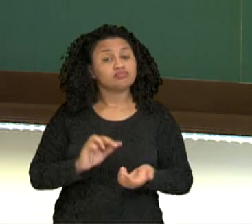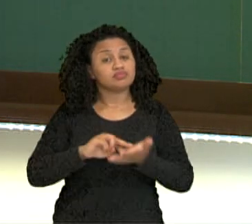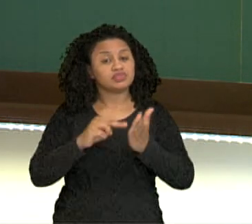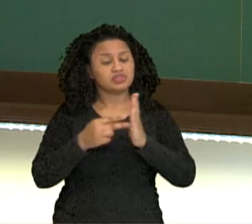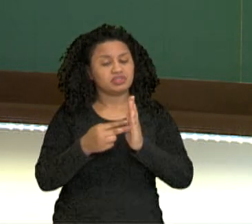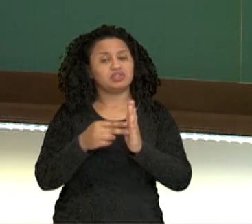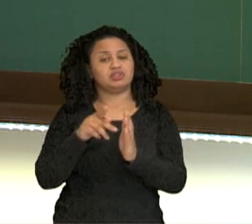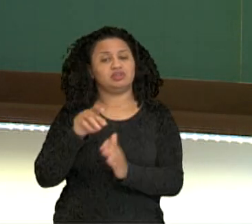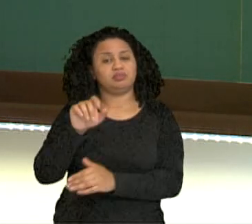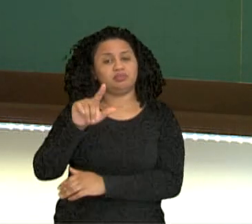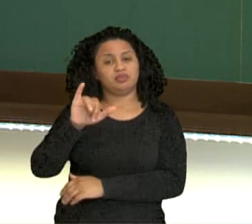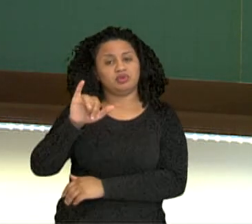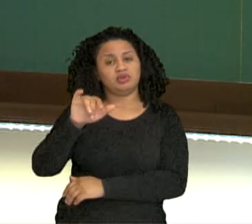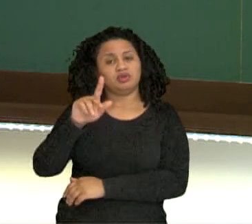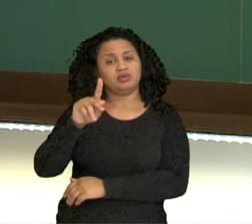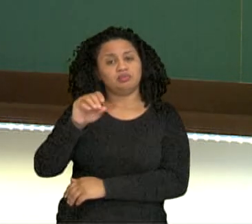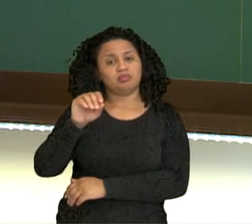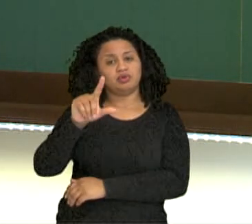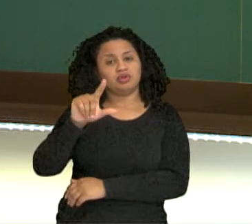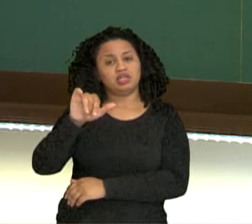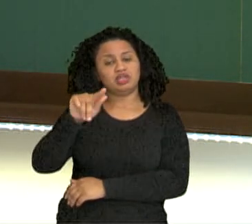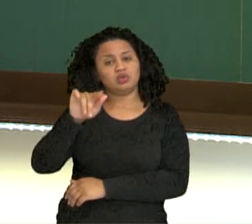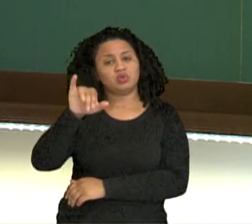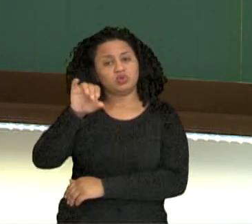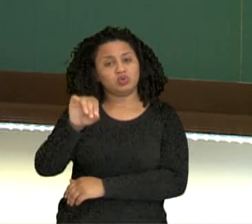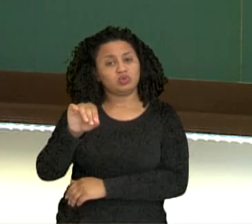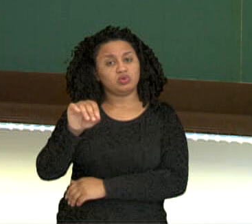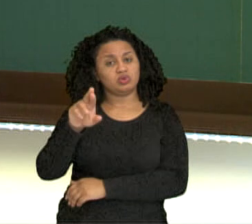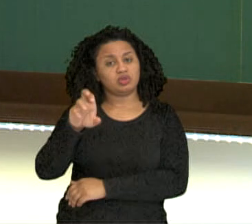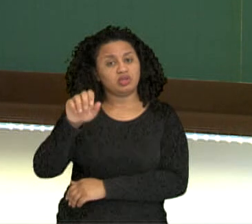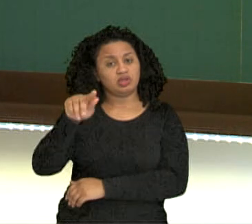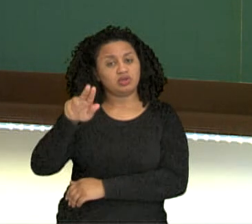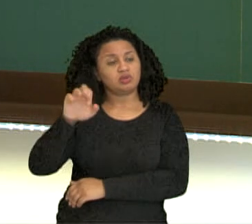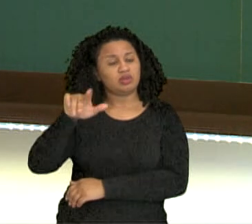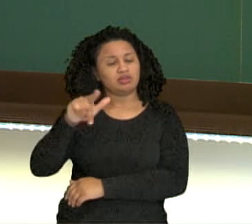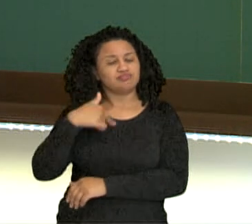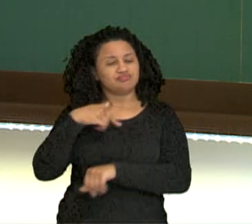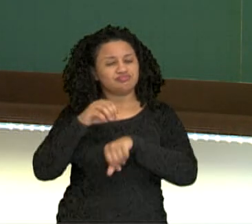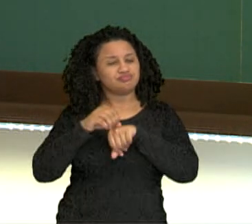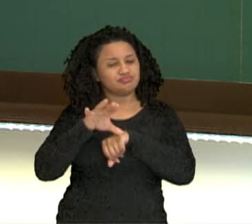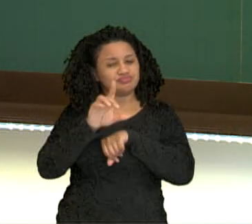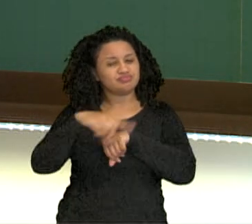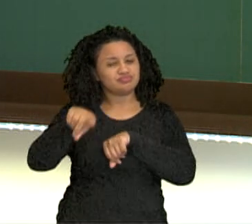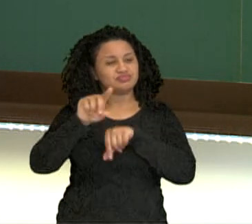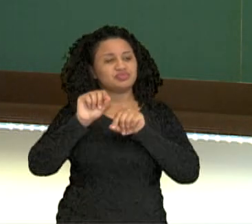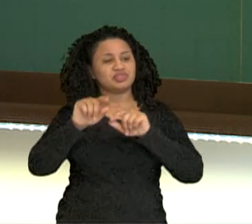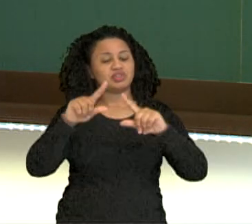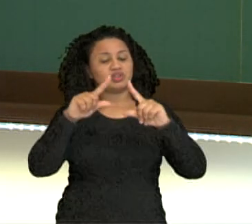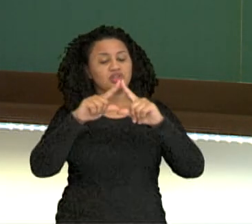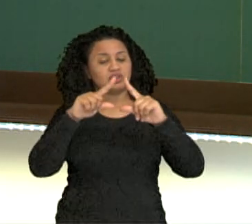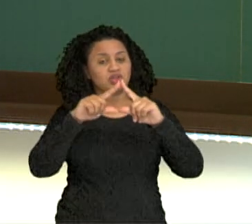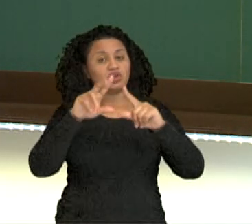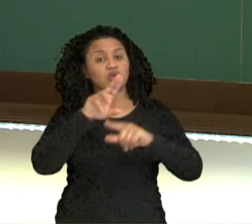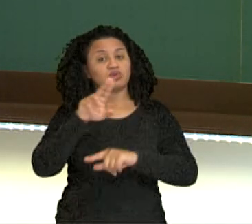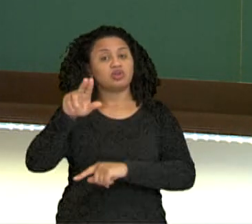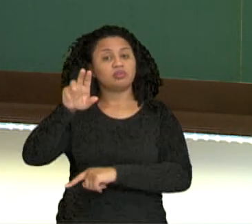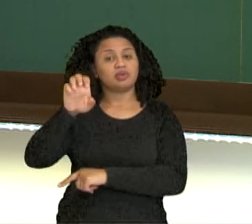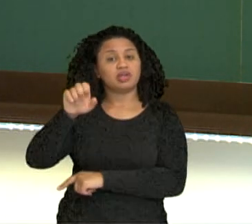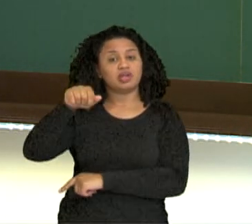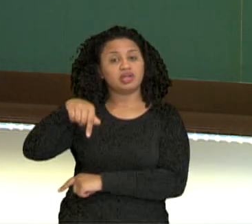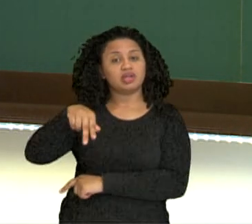polígono regular, tá bom? E esse triângulo, eu vou até dar um spoilerzinho aqui, ó. Se chama triângulo